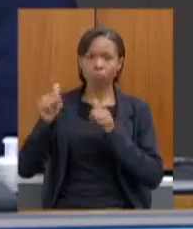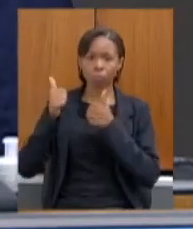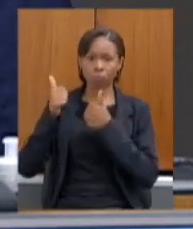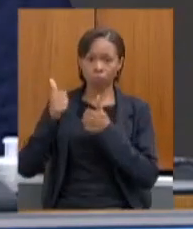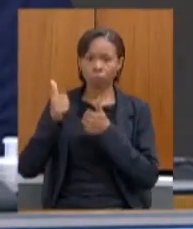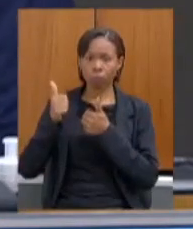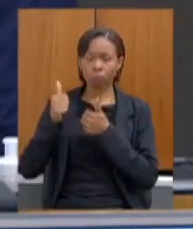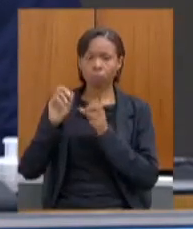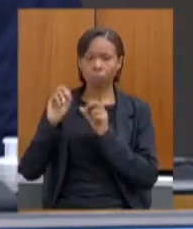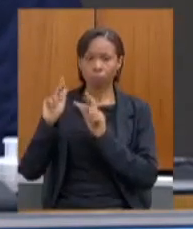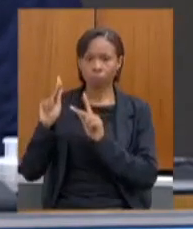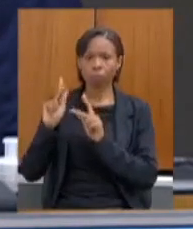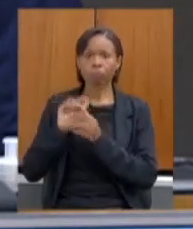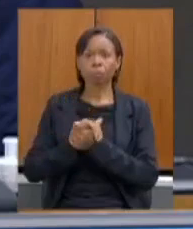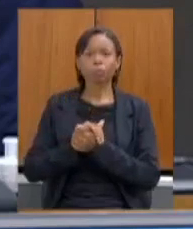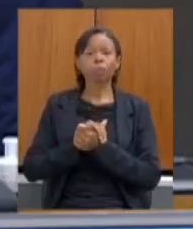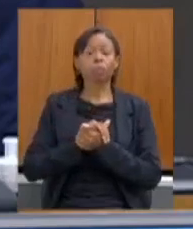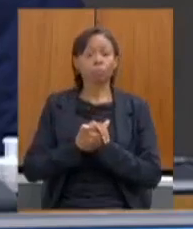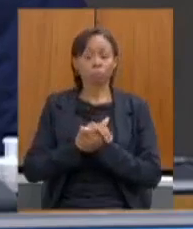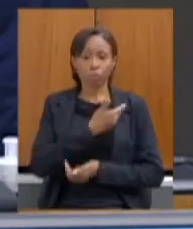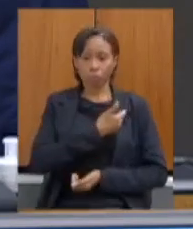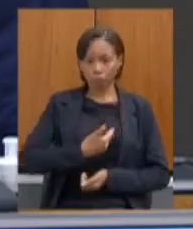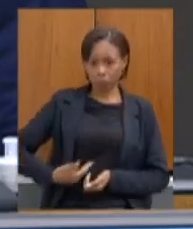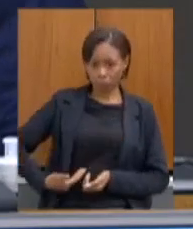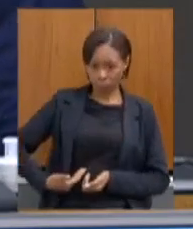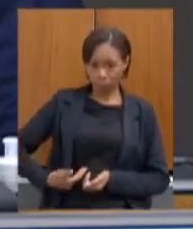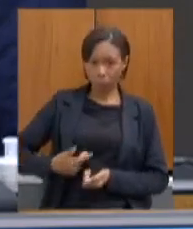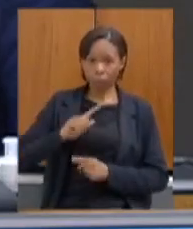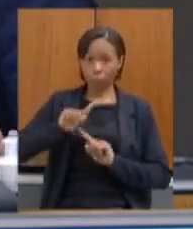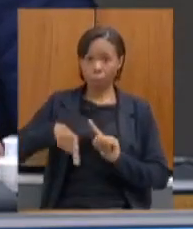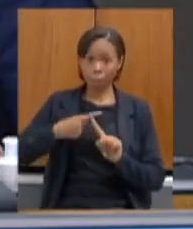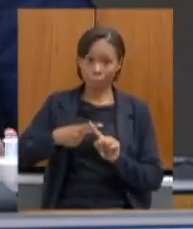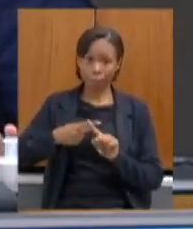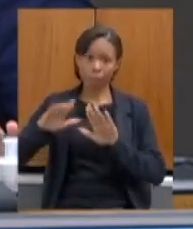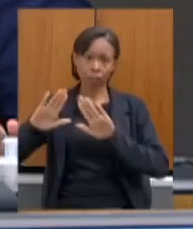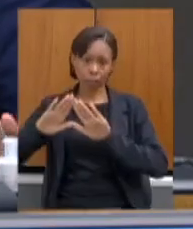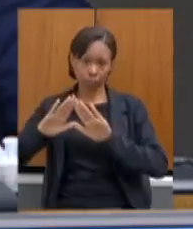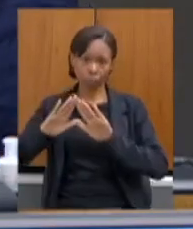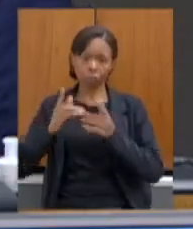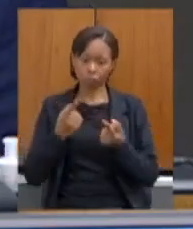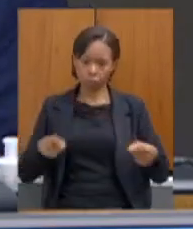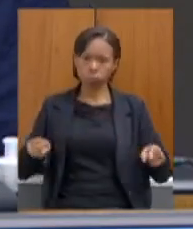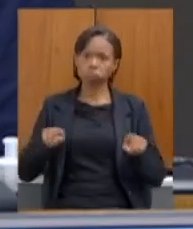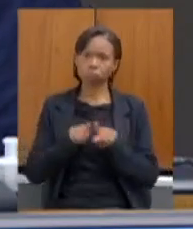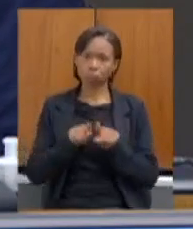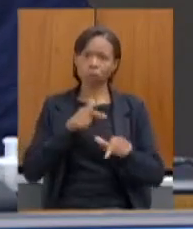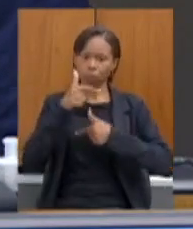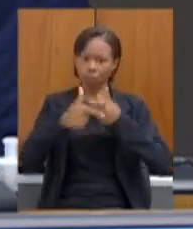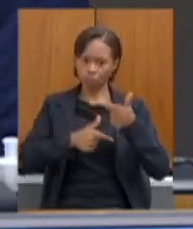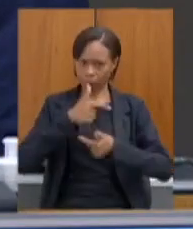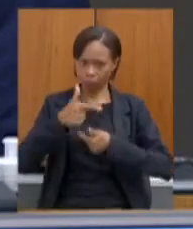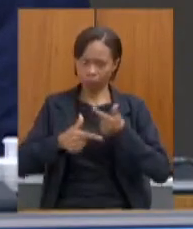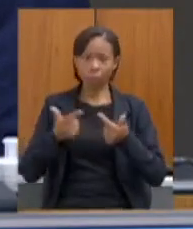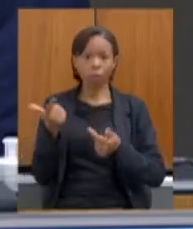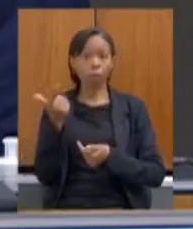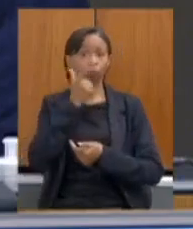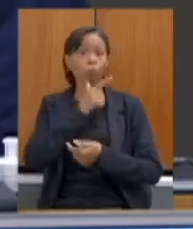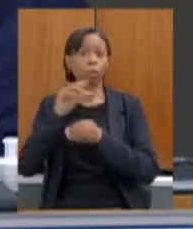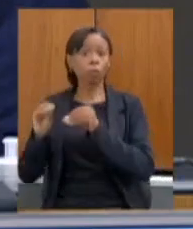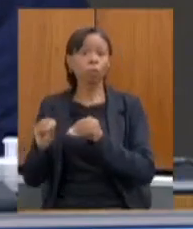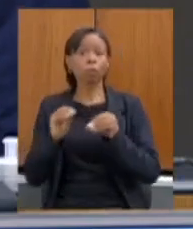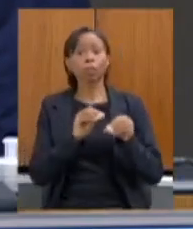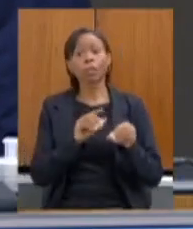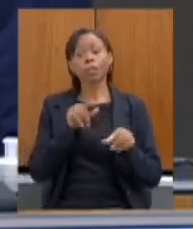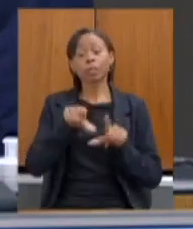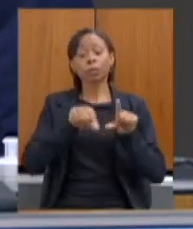Em trabalho conjunto do governo do Estado com a Assembleia Legislativa, nós conseguimos fazer o remanejamento e indicação